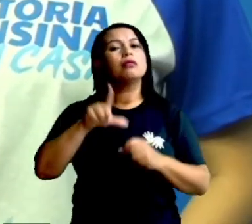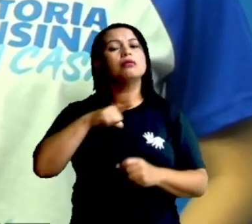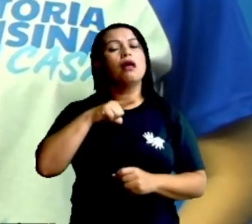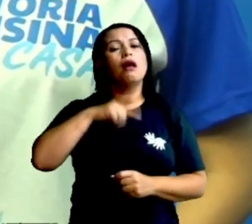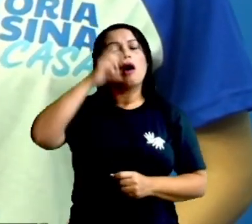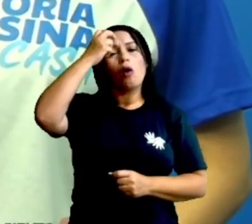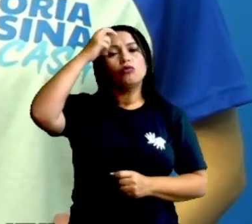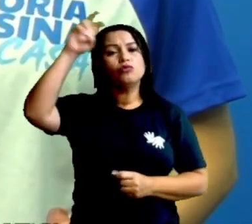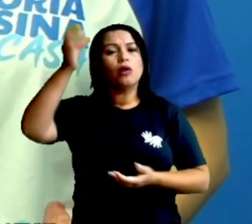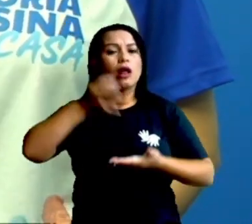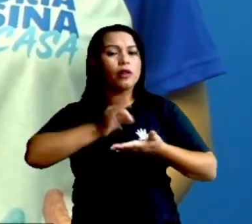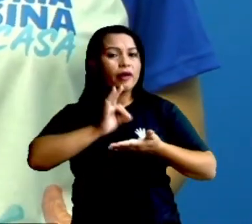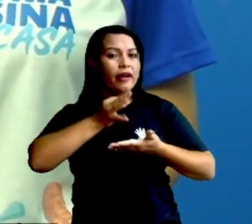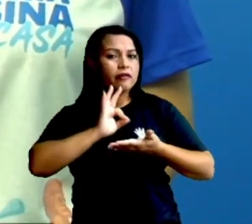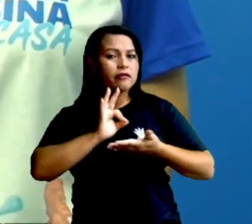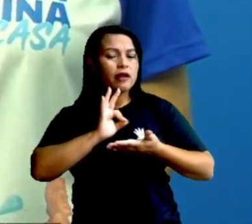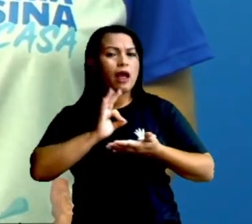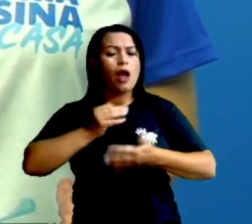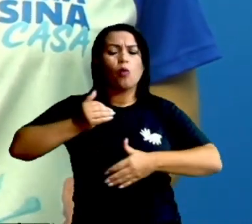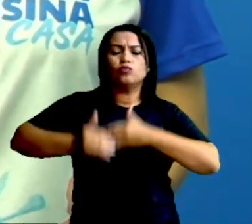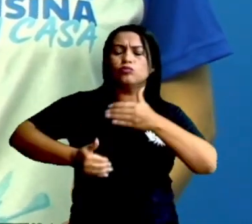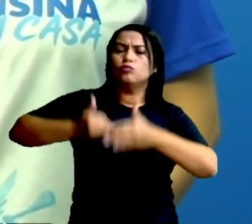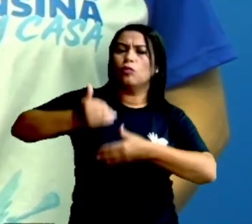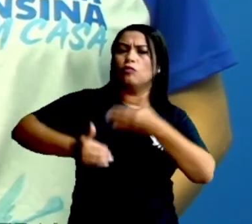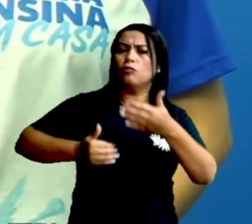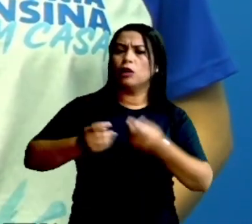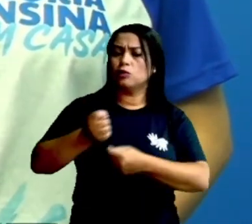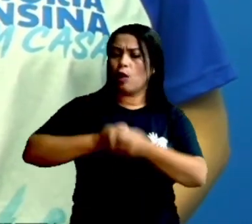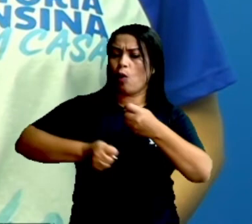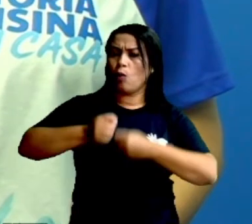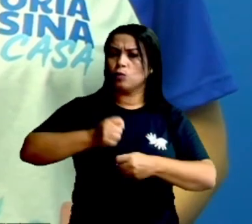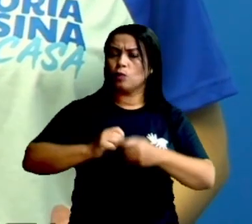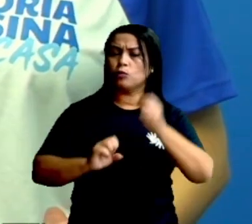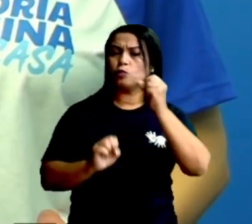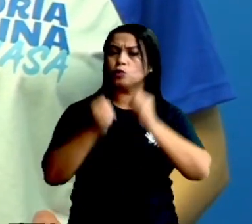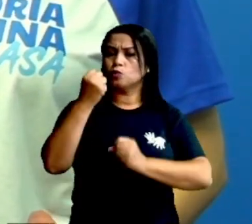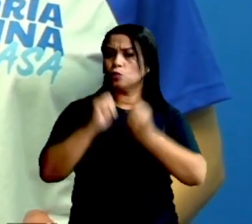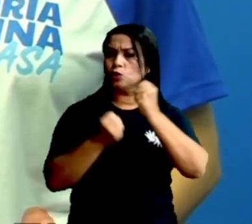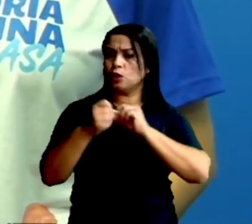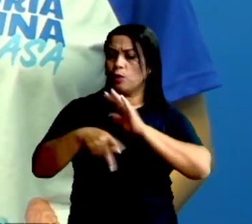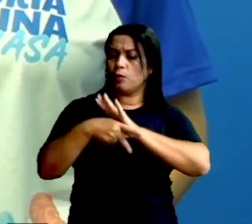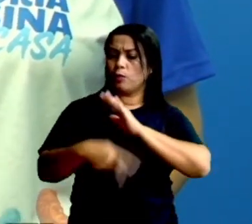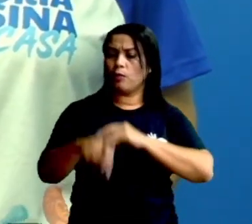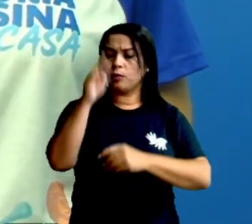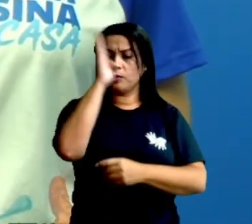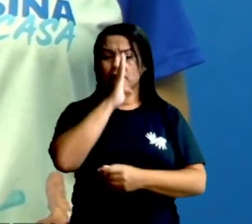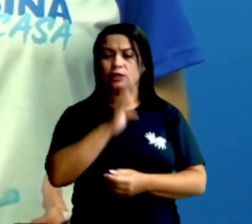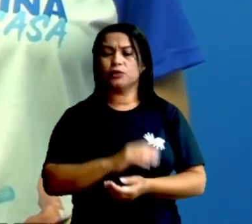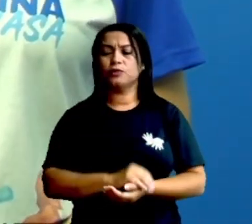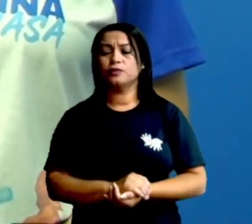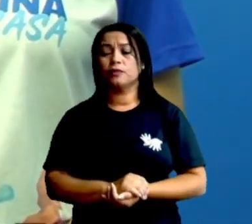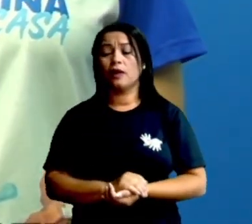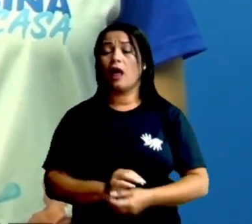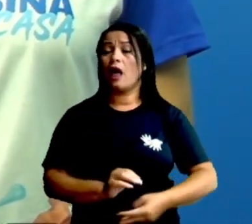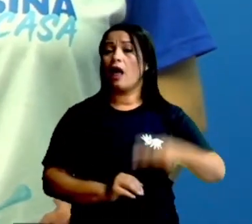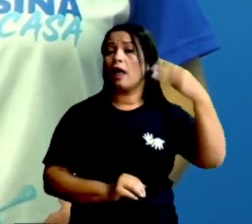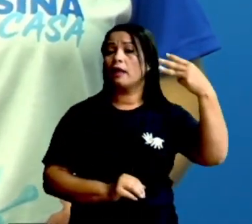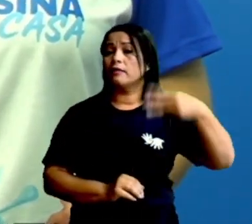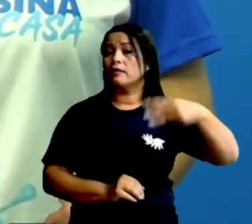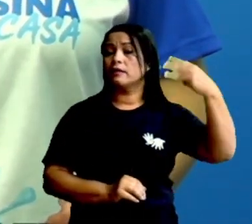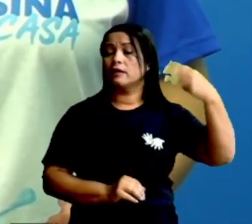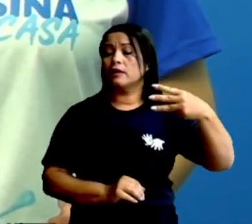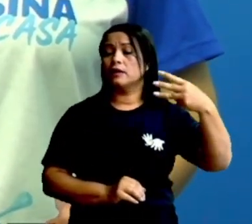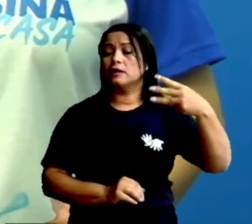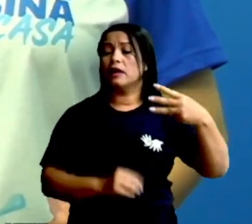do café aconteceu um desenvolvimento econômico e industrial no Brasil. A terceira